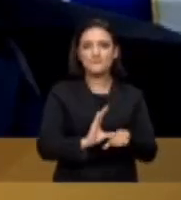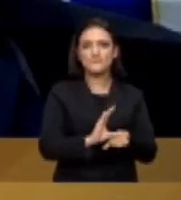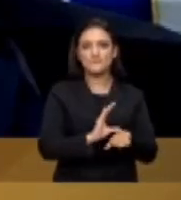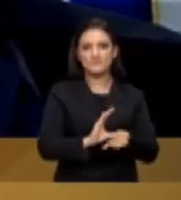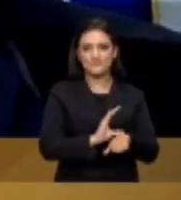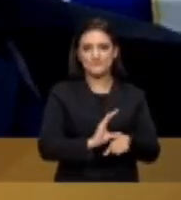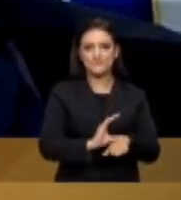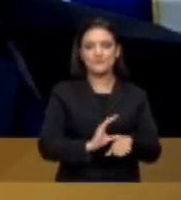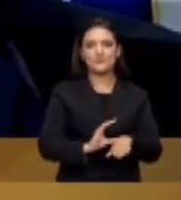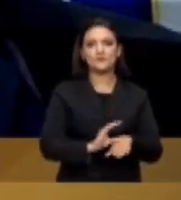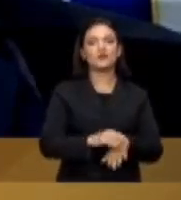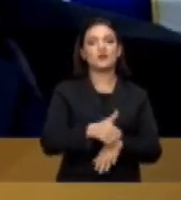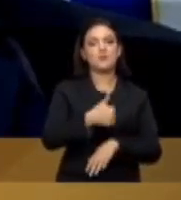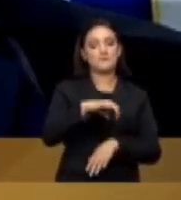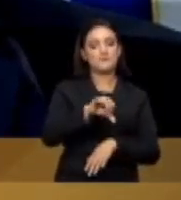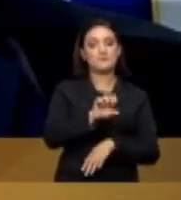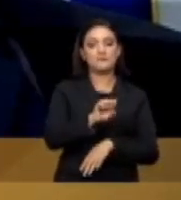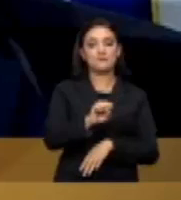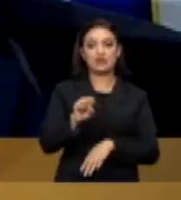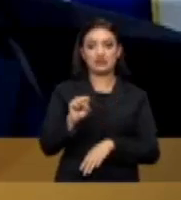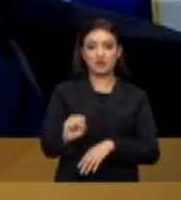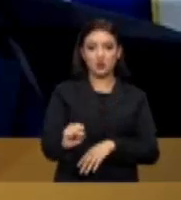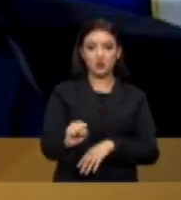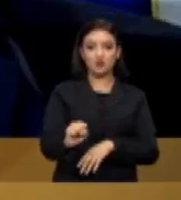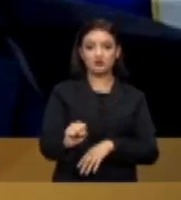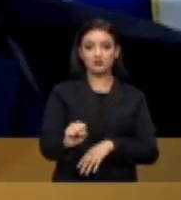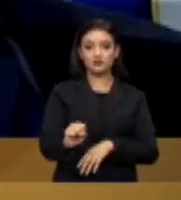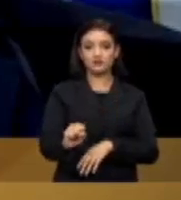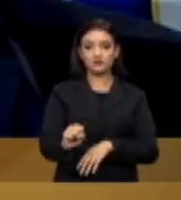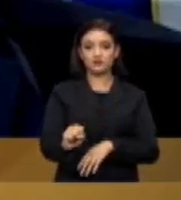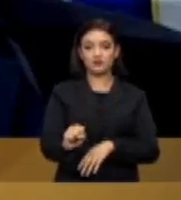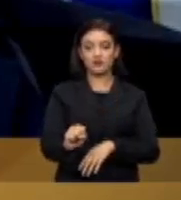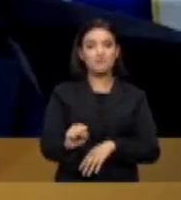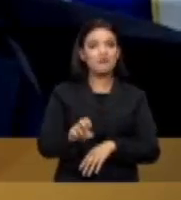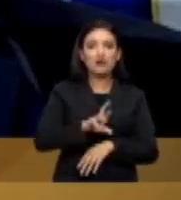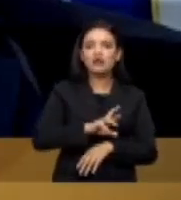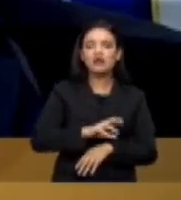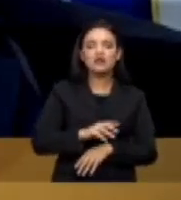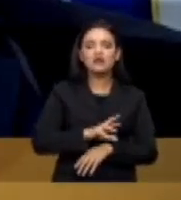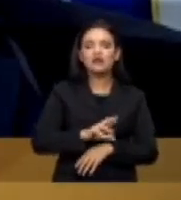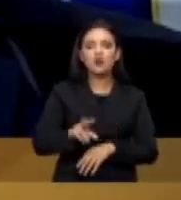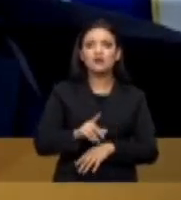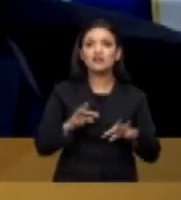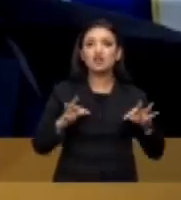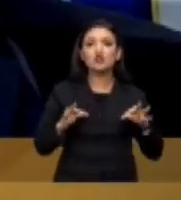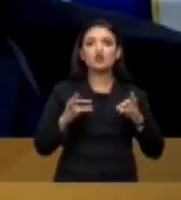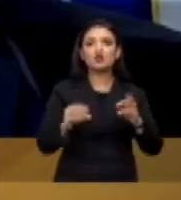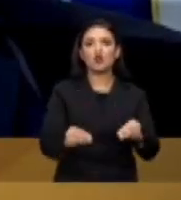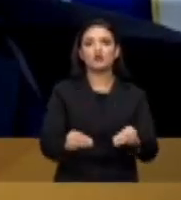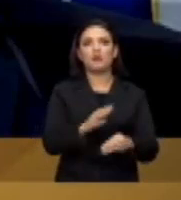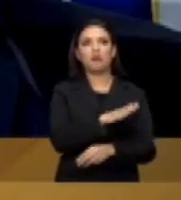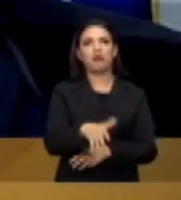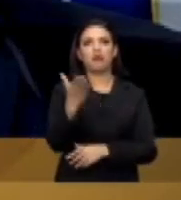de 1988 não seja totalmente afastado, mas seja objeto